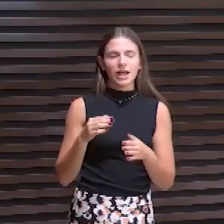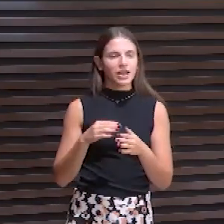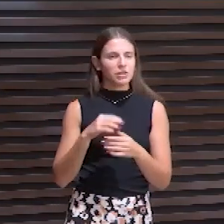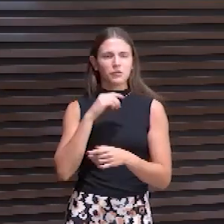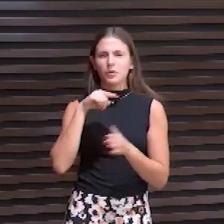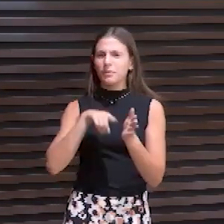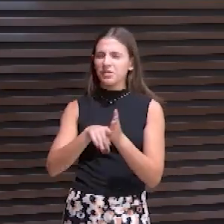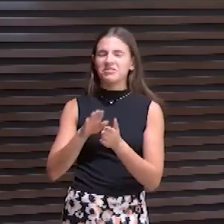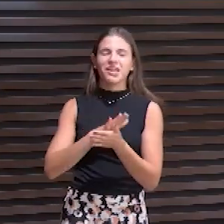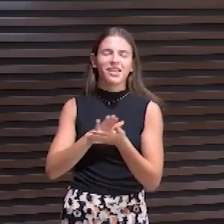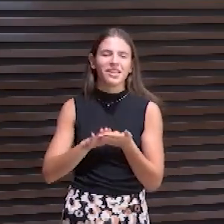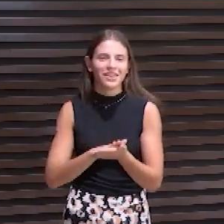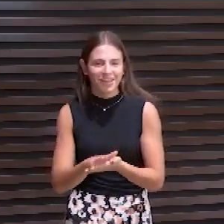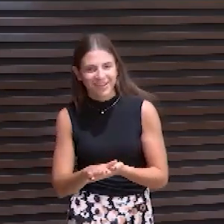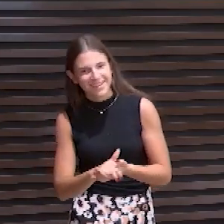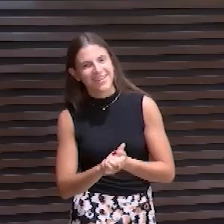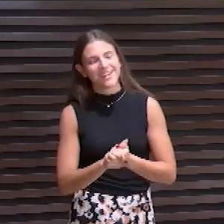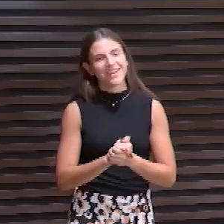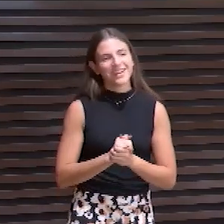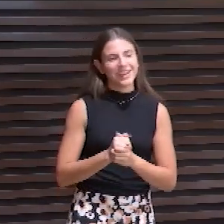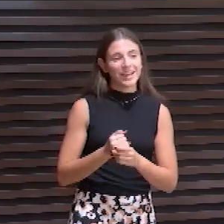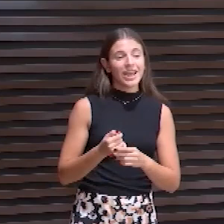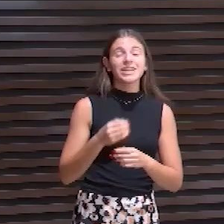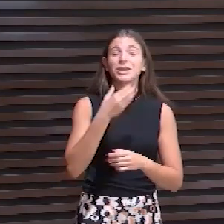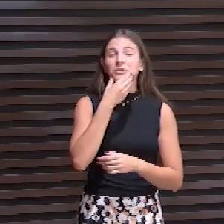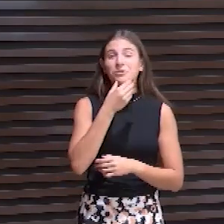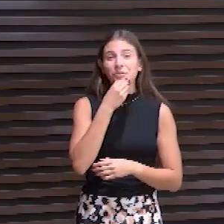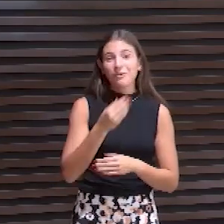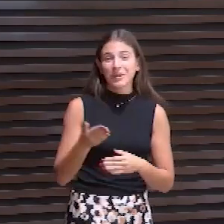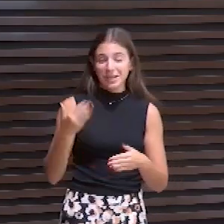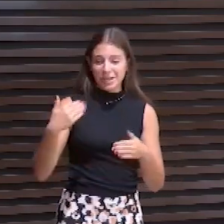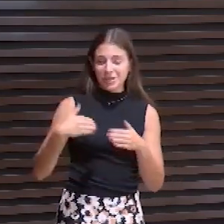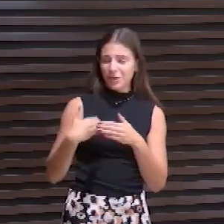nada. Até que ele chegou e, ô meu querido, quer umas dicas aí?